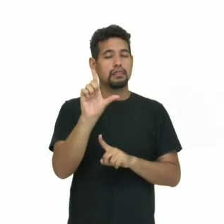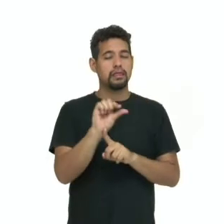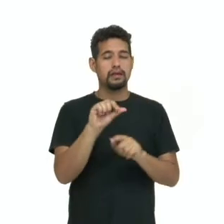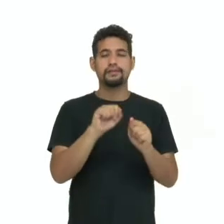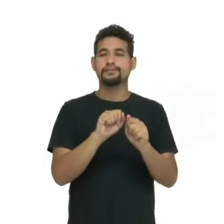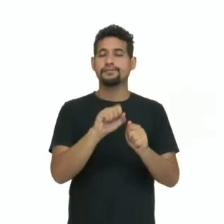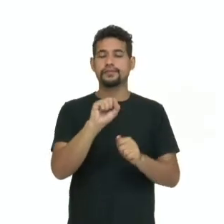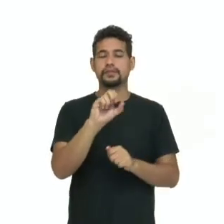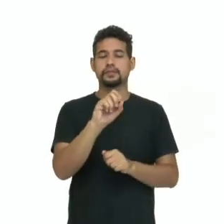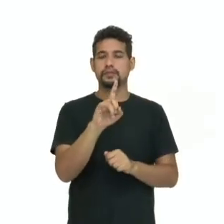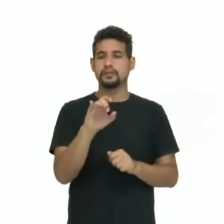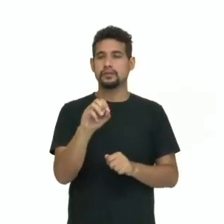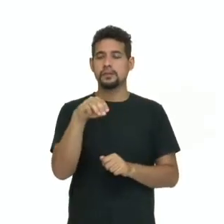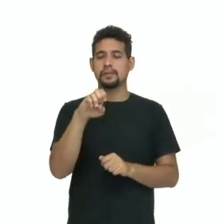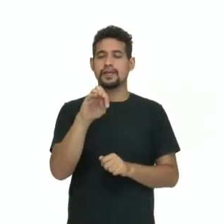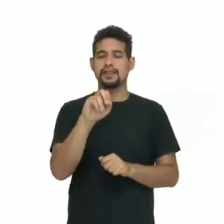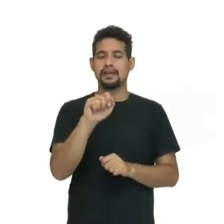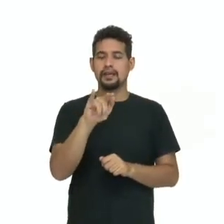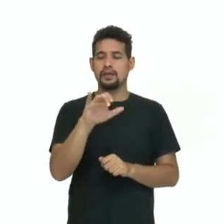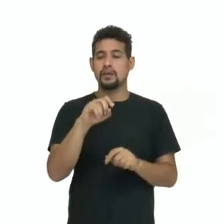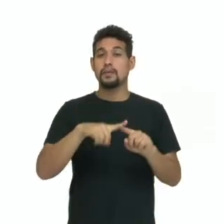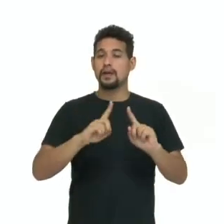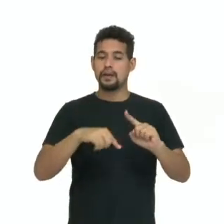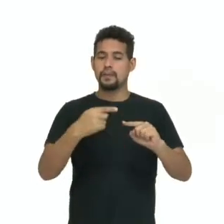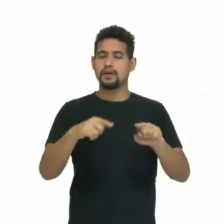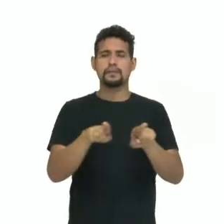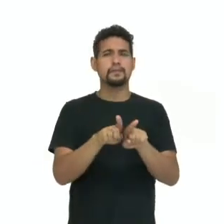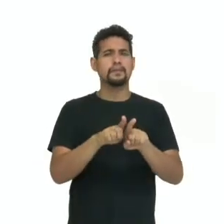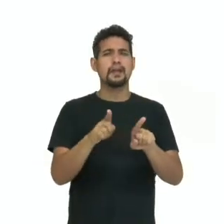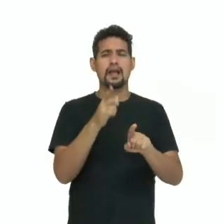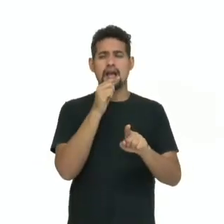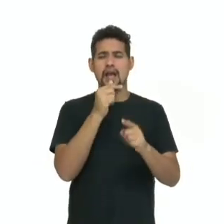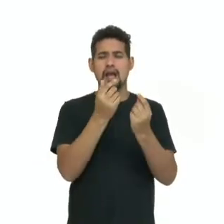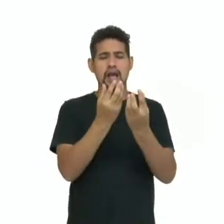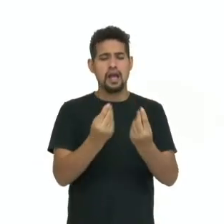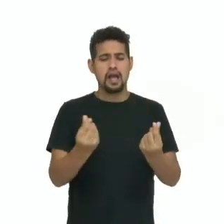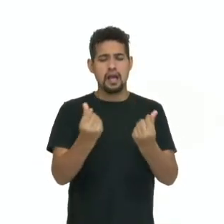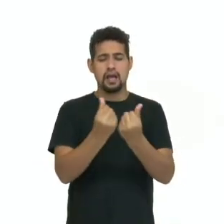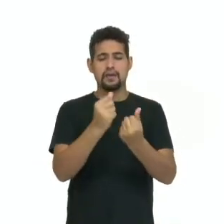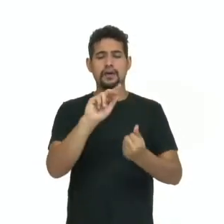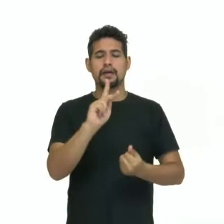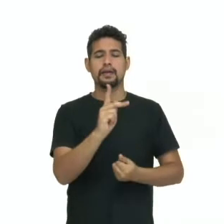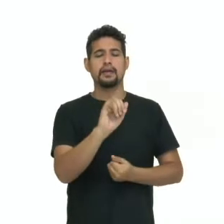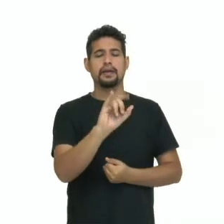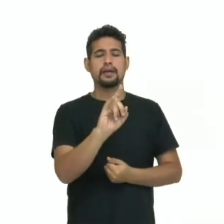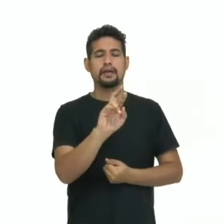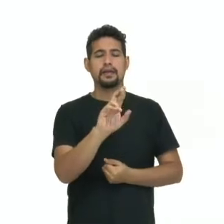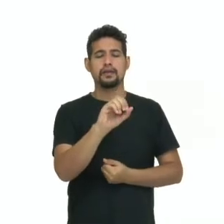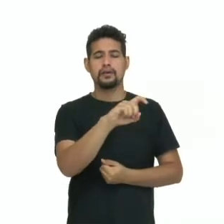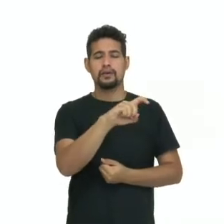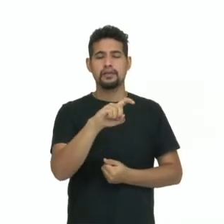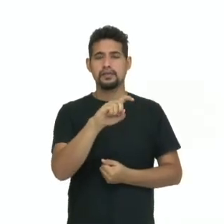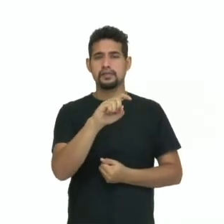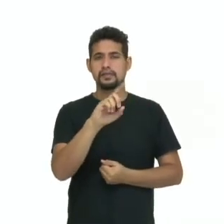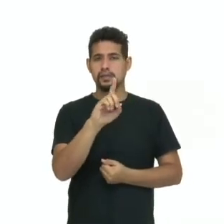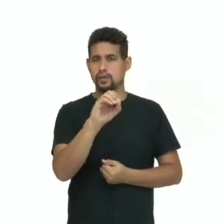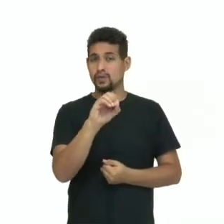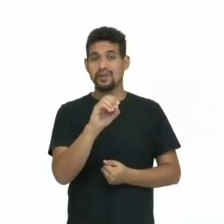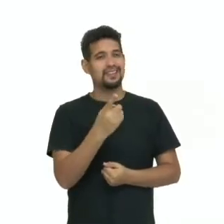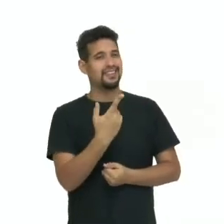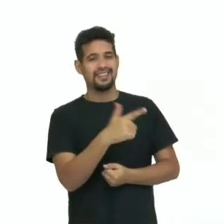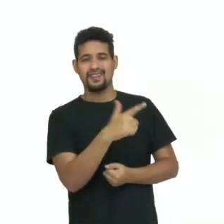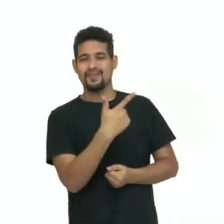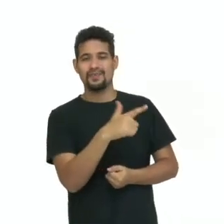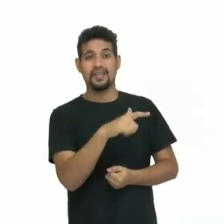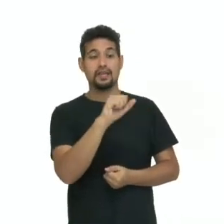formando sódio metálico. Na próxima, a solução aquosa de hidróxido de sódio. Esse sistema não fornece o sódio